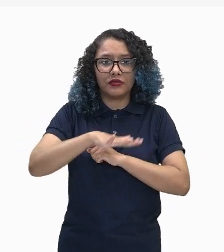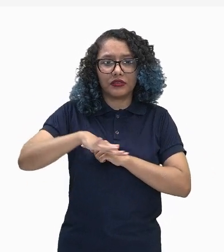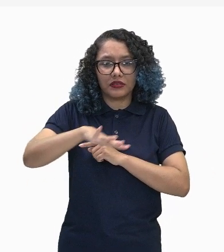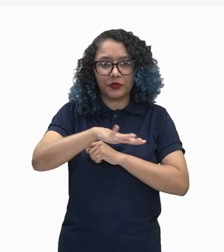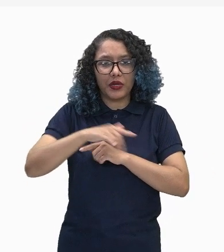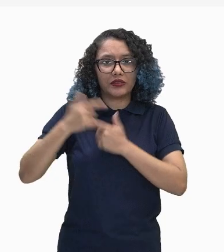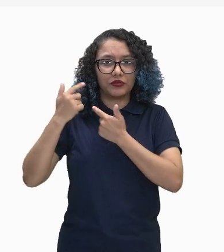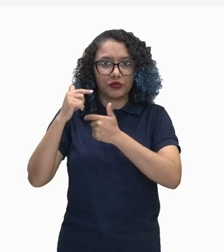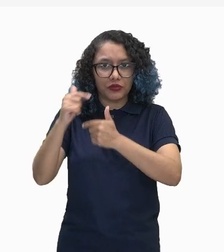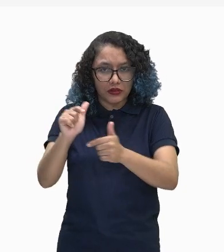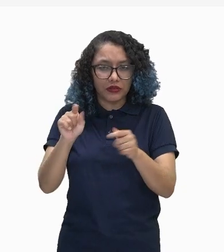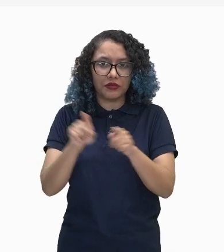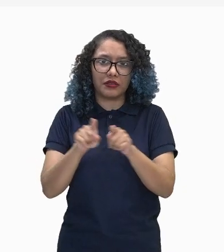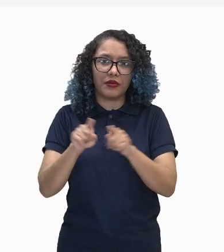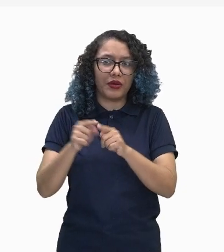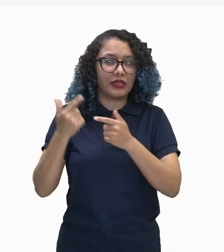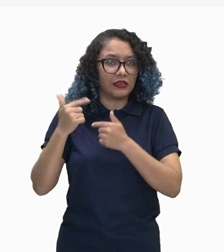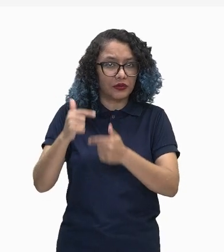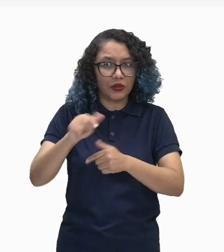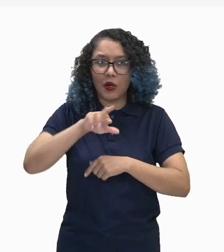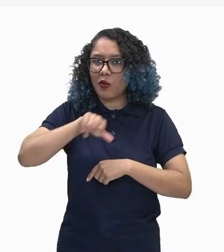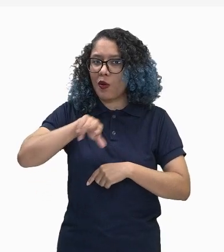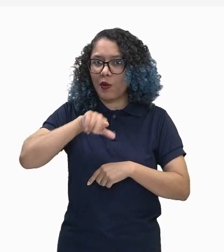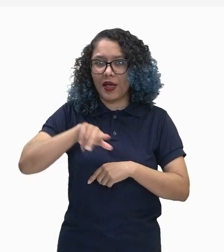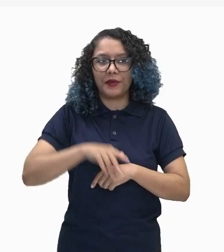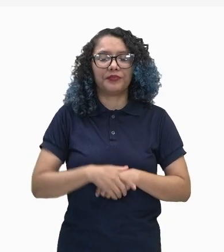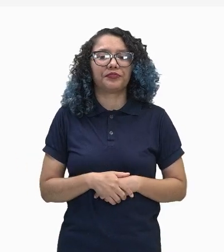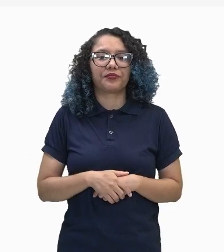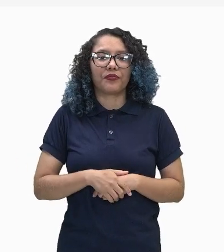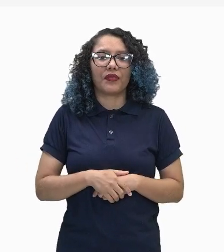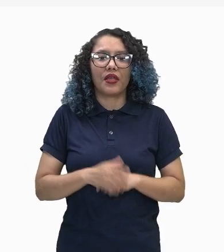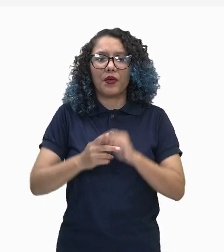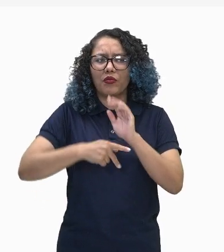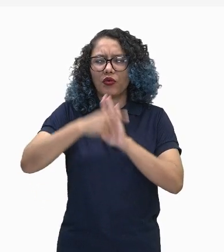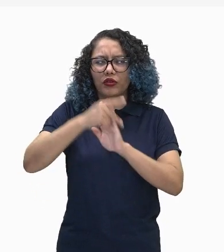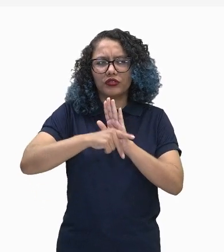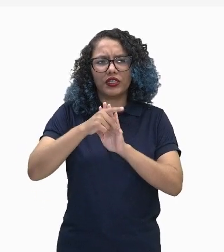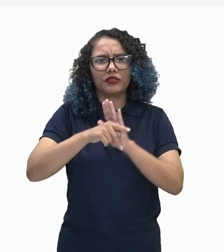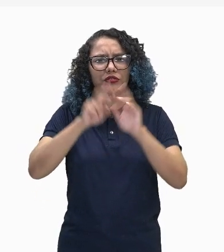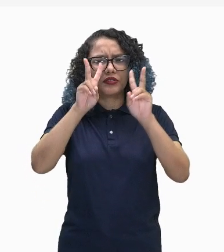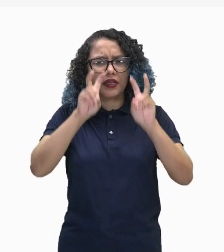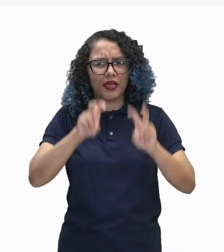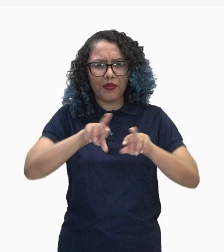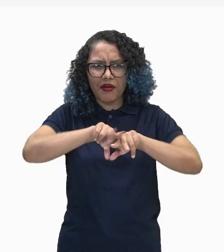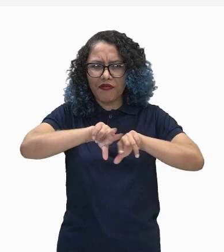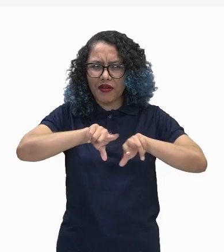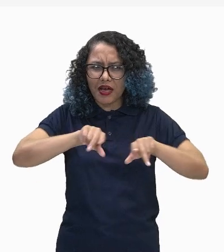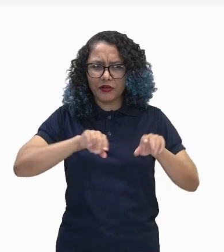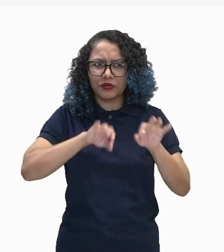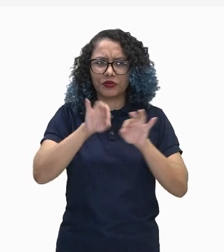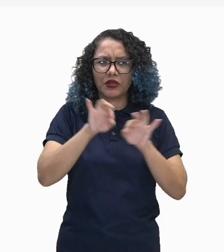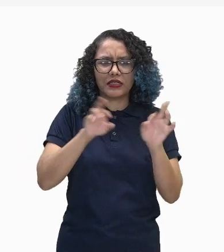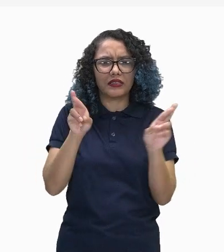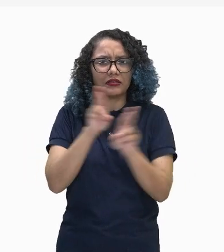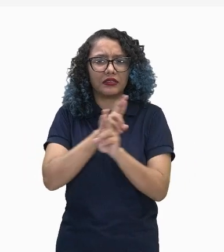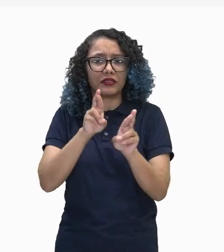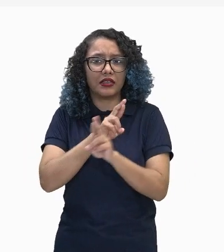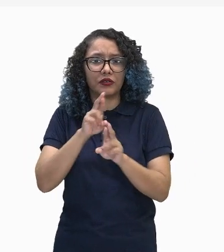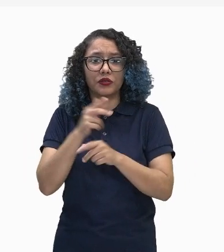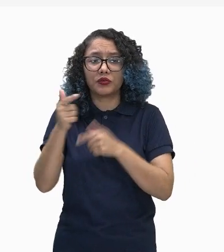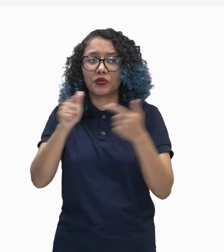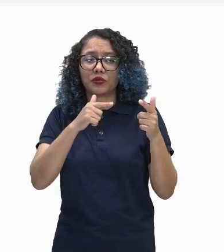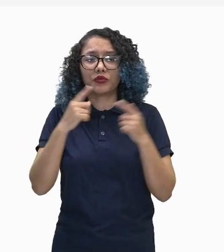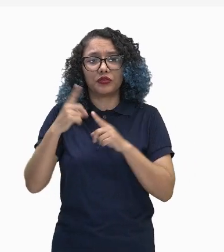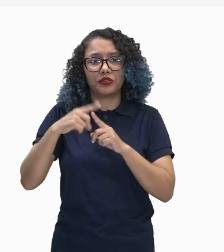espaços convencionais e não convencionais. Projetos temáticos articulados com as